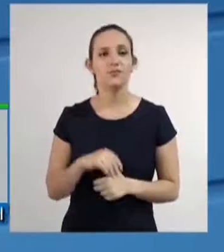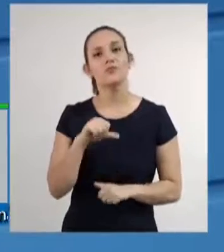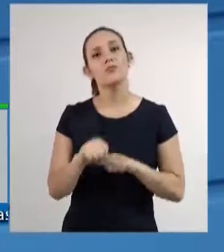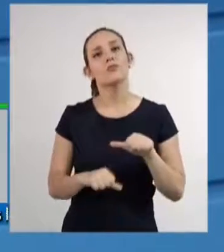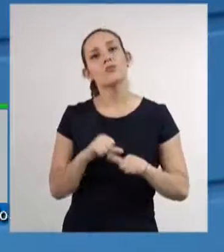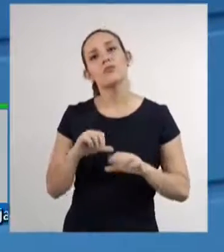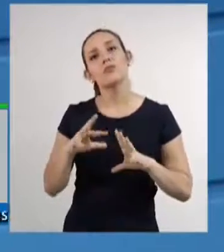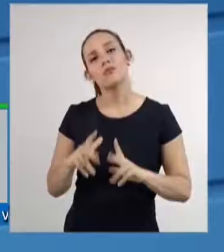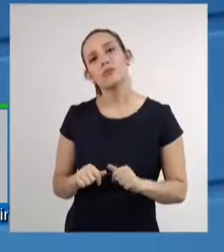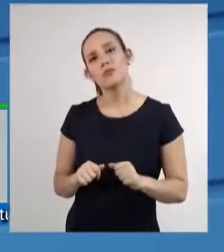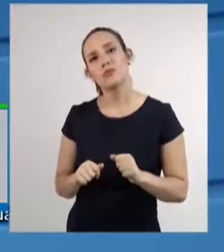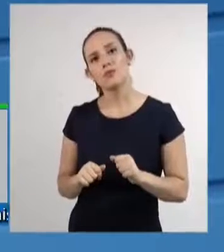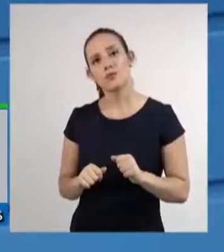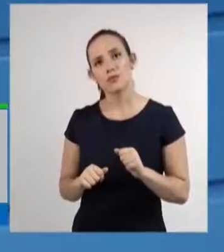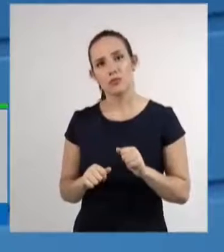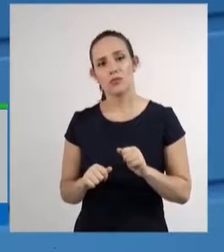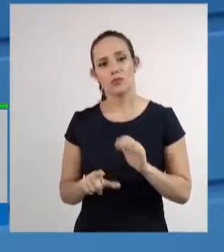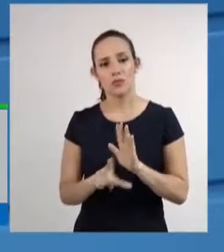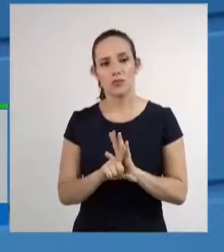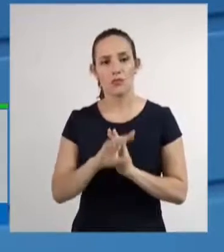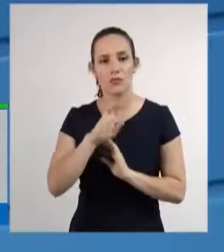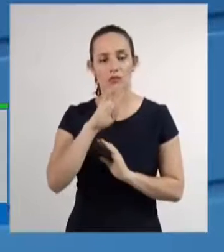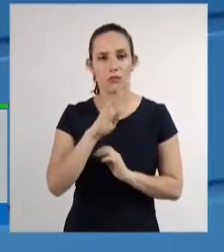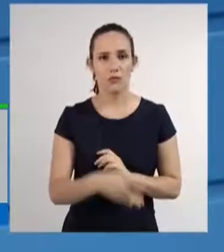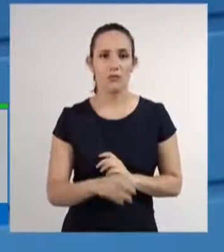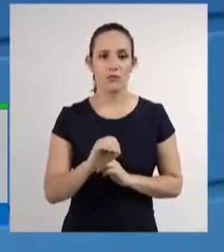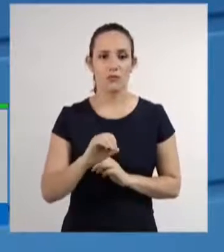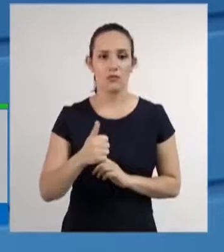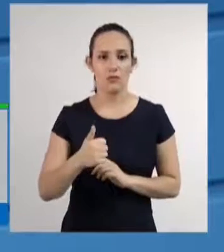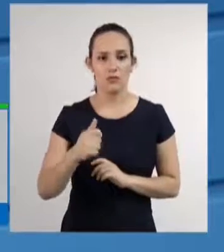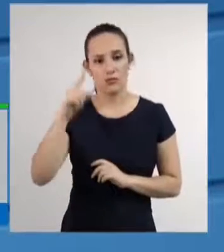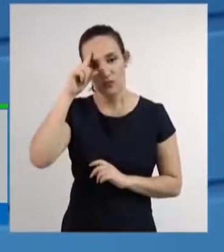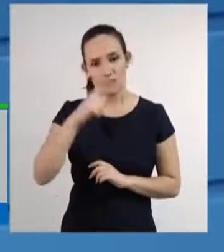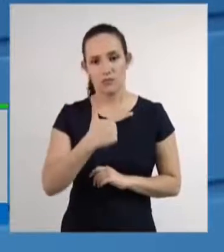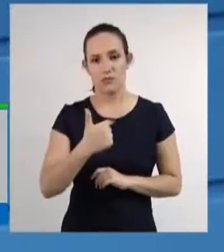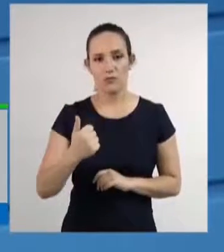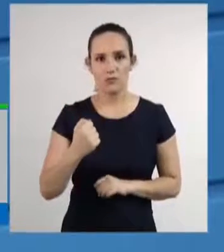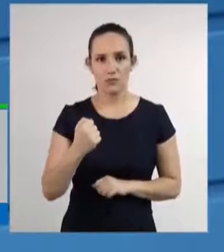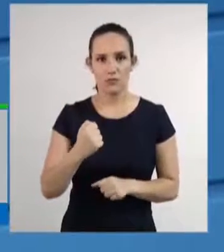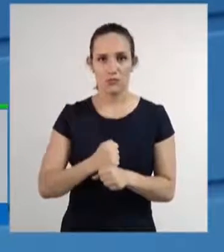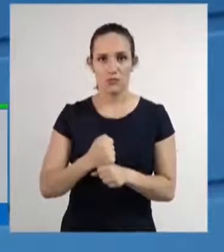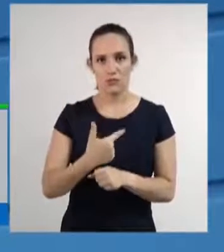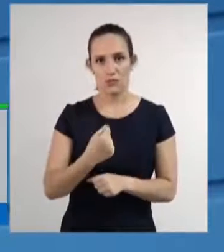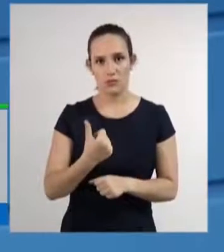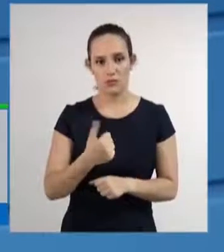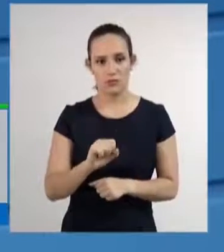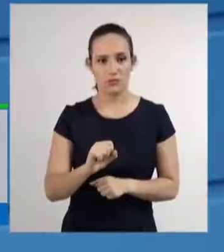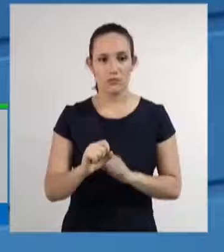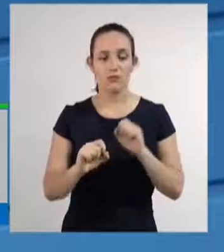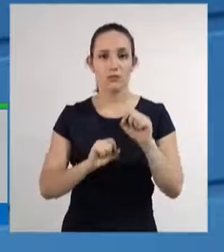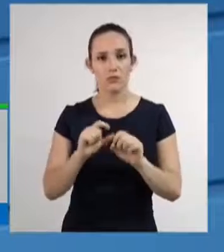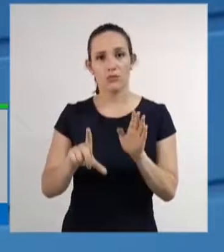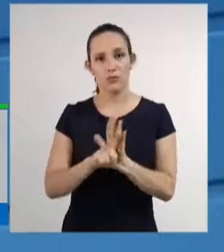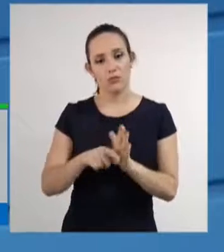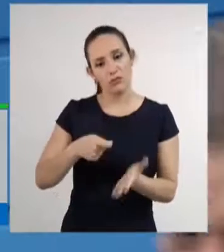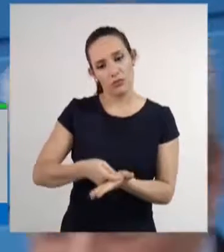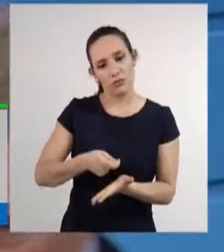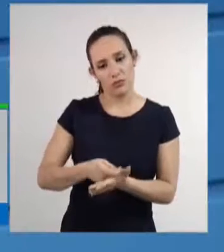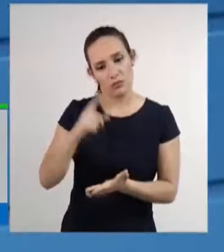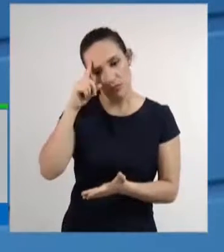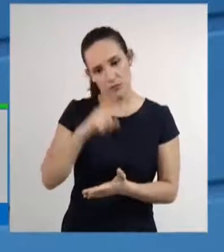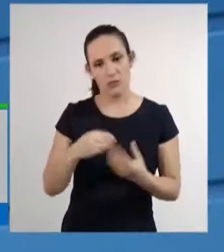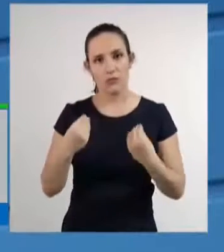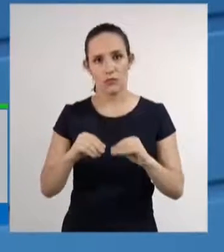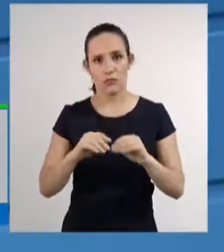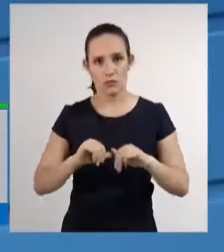contrário e a Lei número 4.001, de 21 de dezembro de 2010. Artigo 3º, esta lei entra em vigor na data